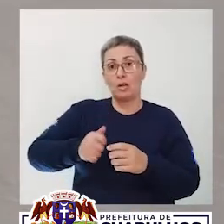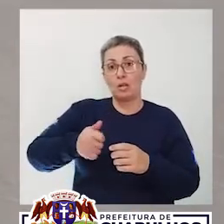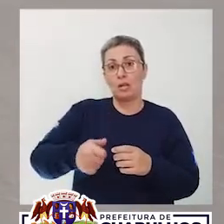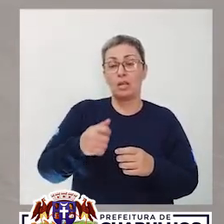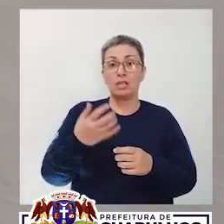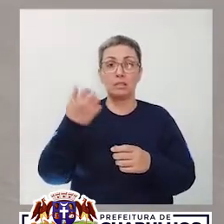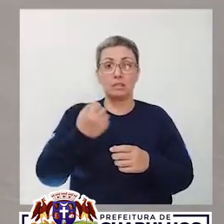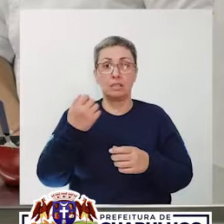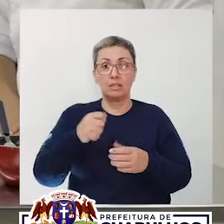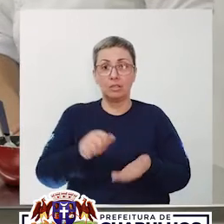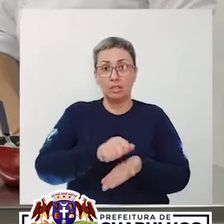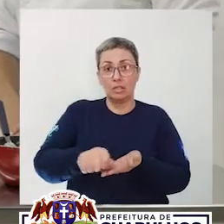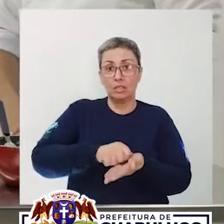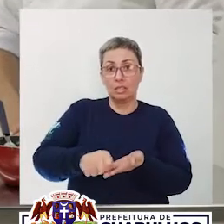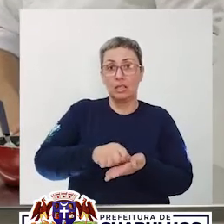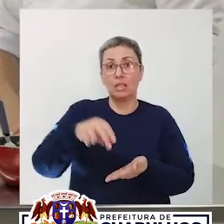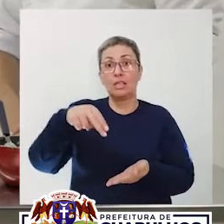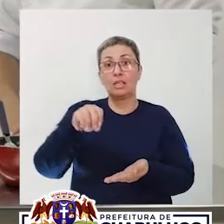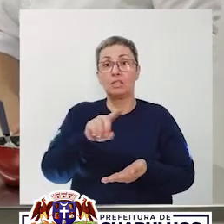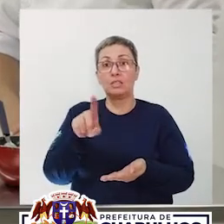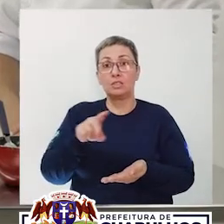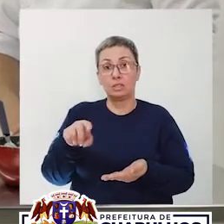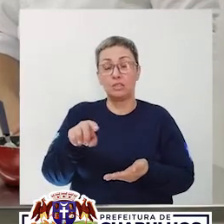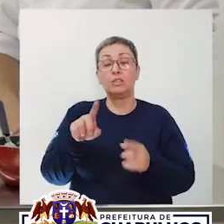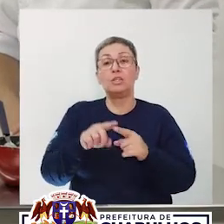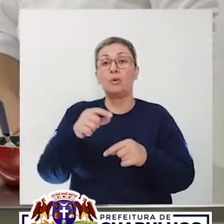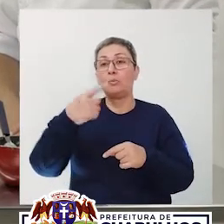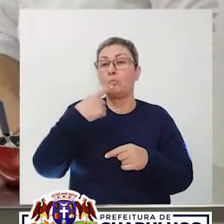de leite. Aí eu vou ralar uma noz moscada.